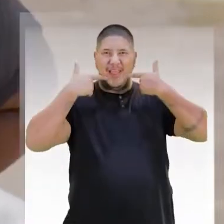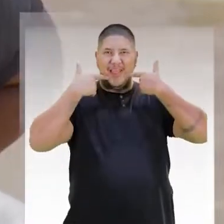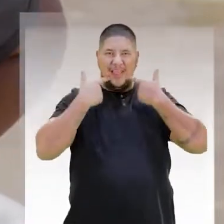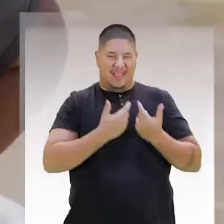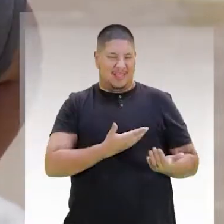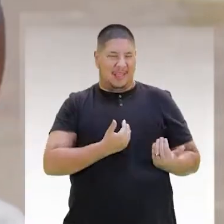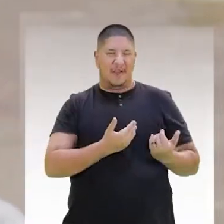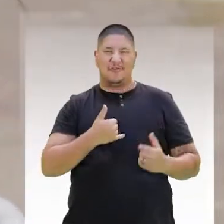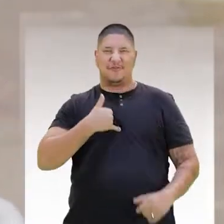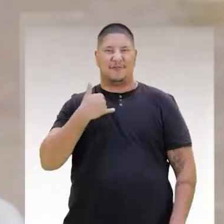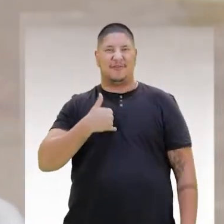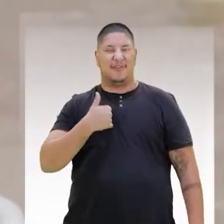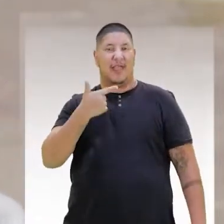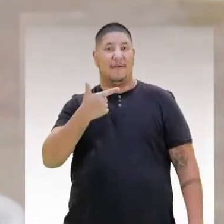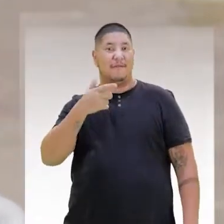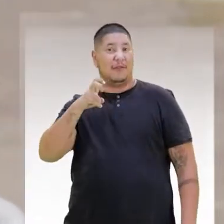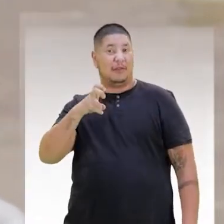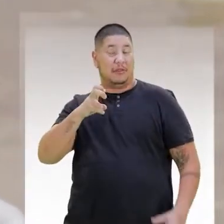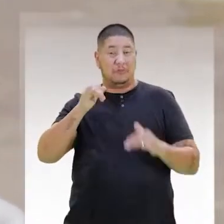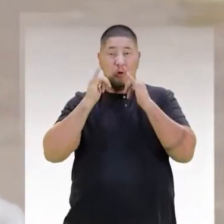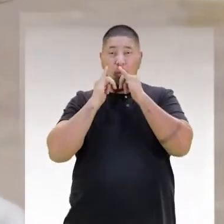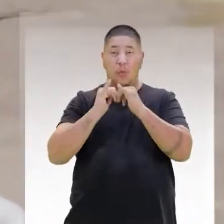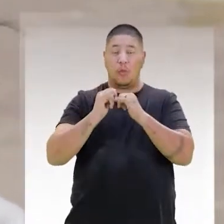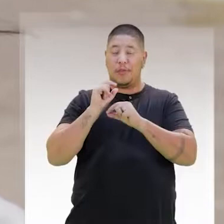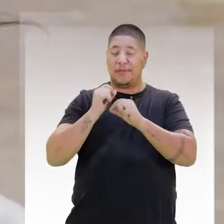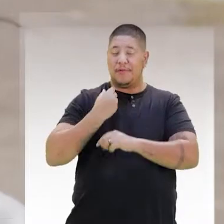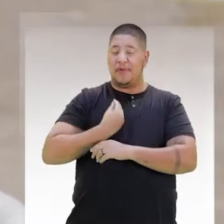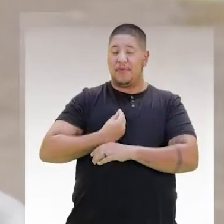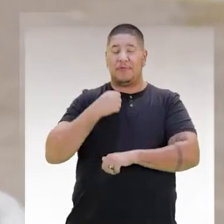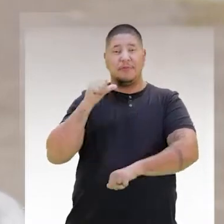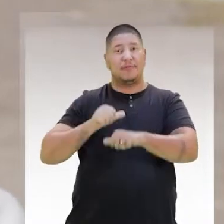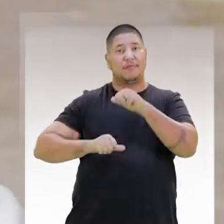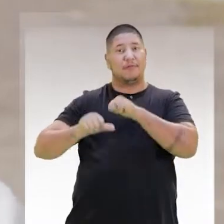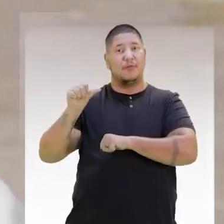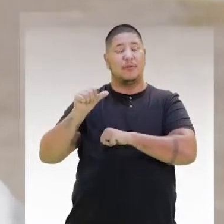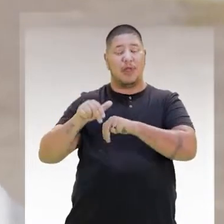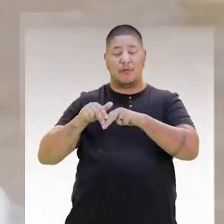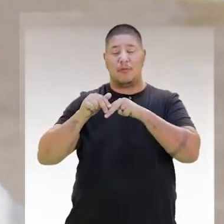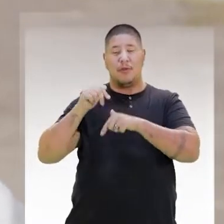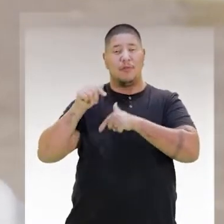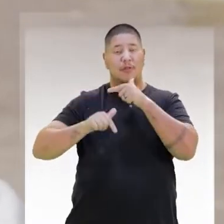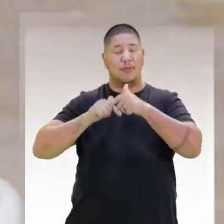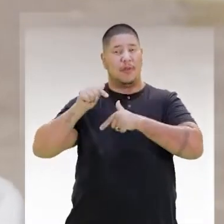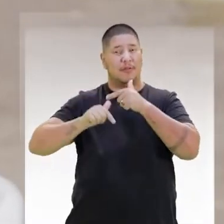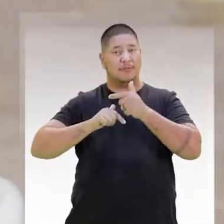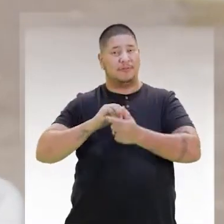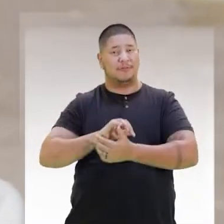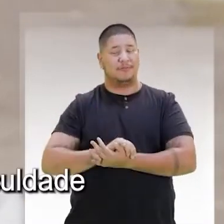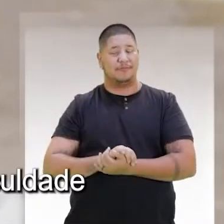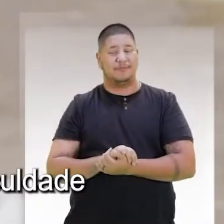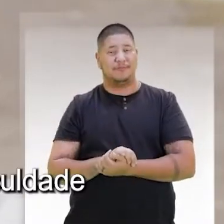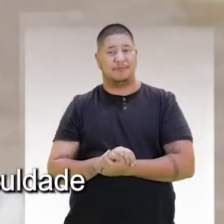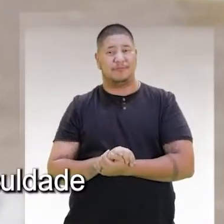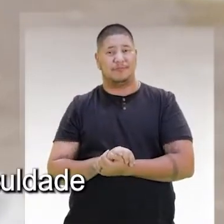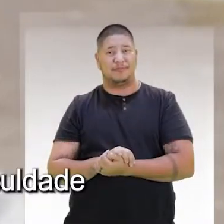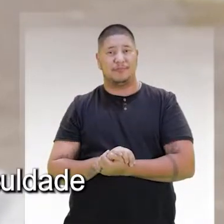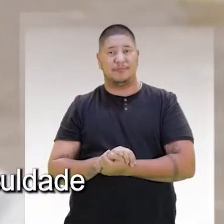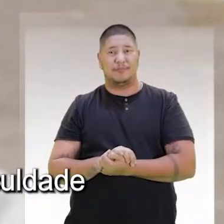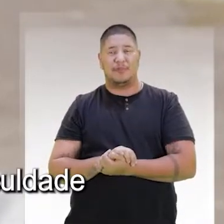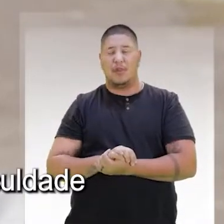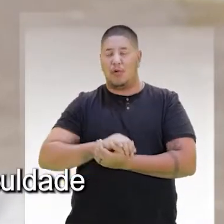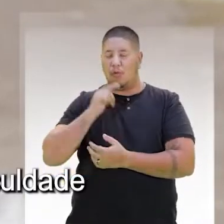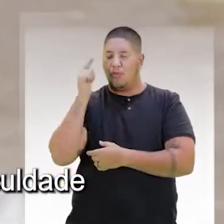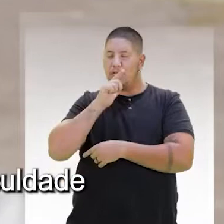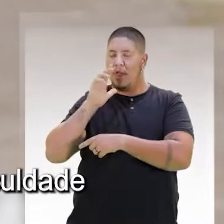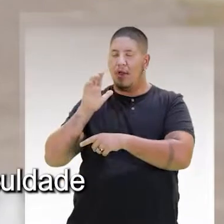jovem de 25 anos nos conta que teve a vida transformada por meio do trabalho. Poder